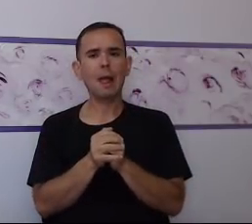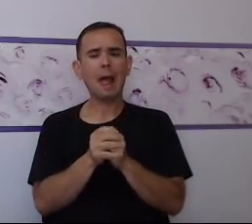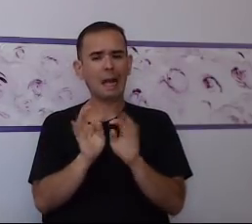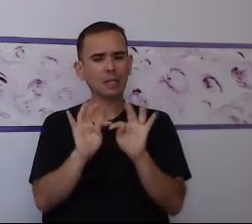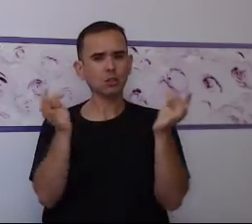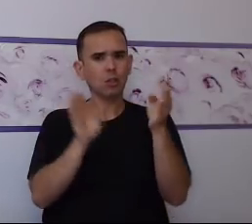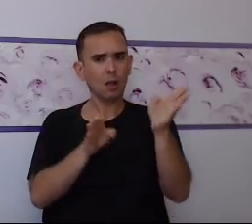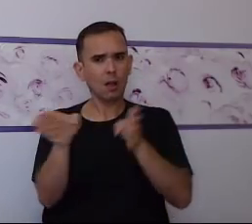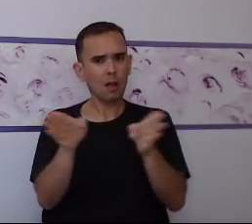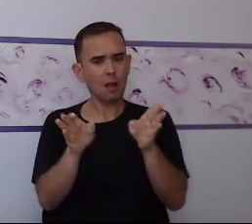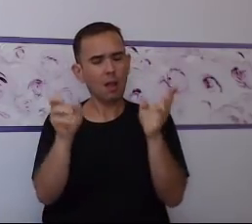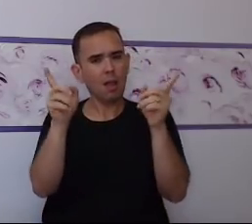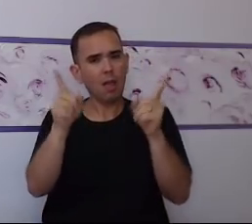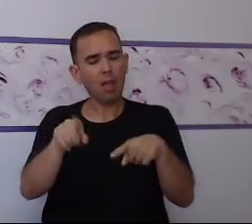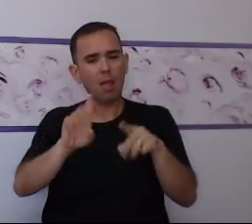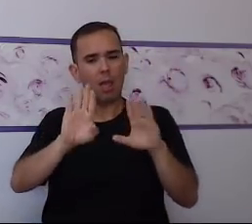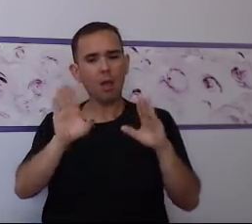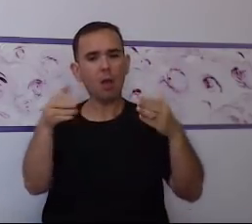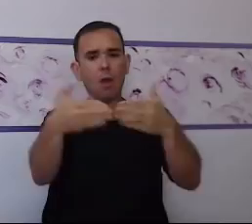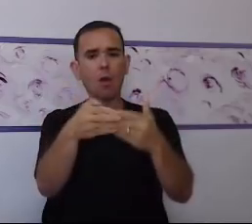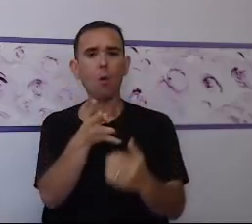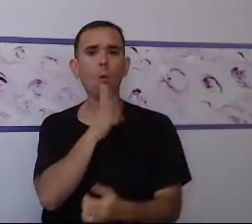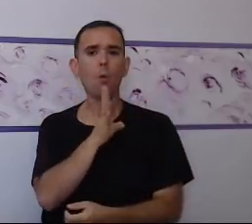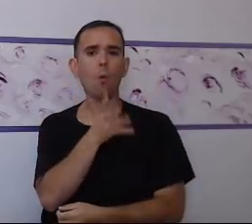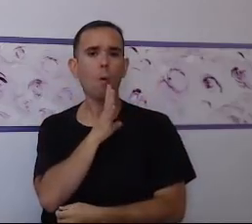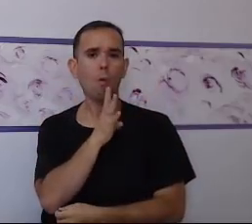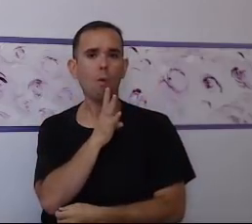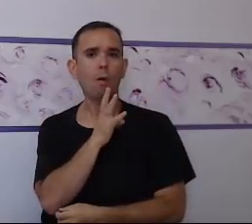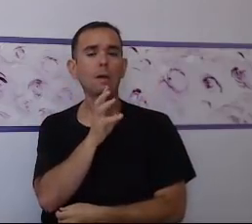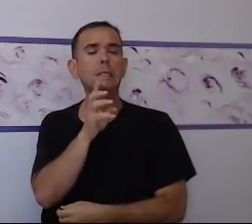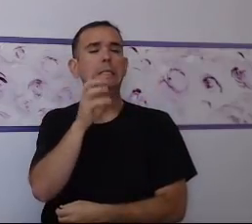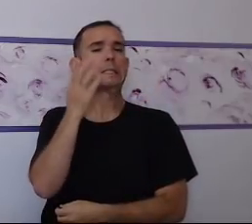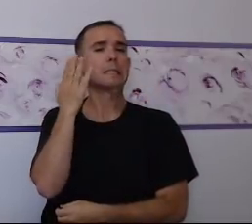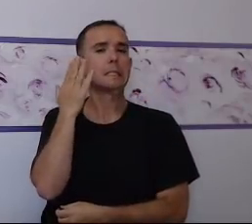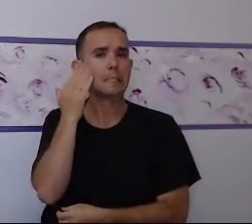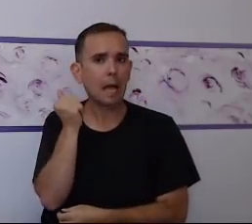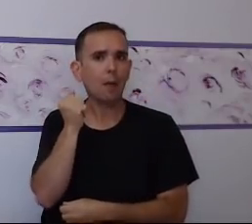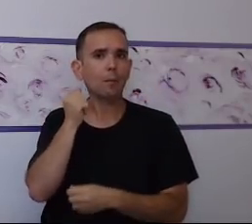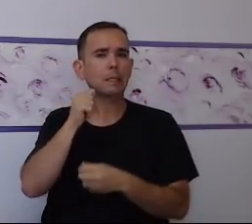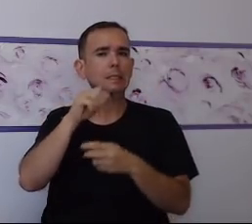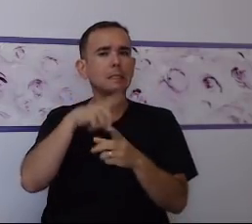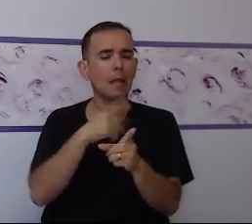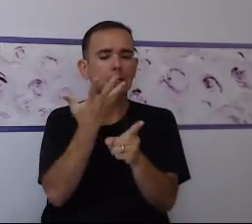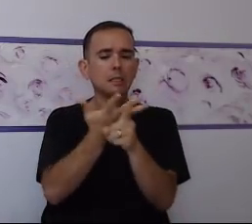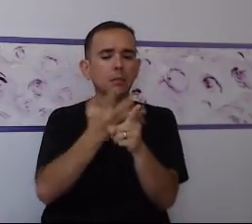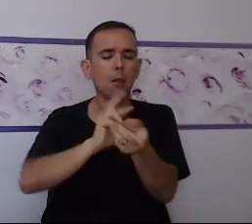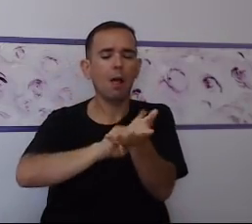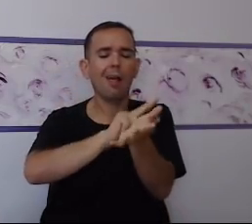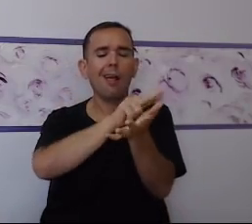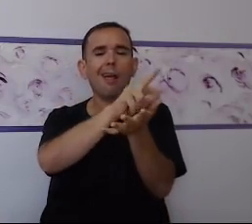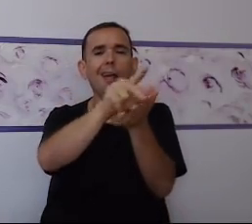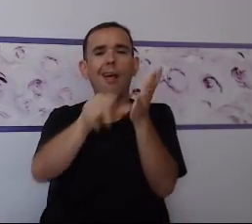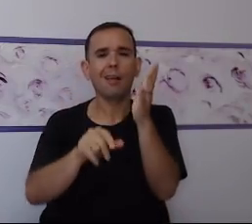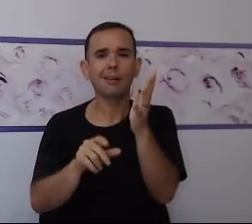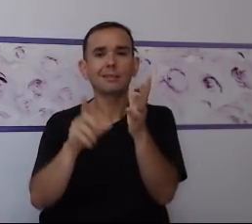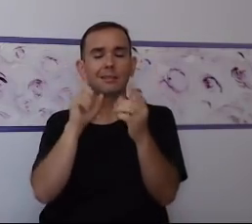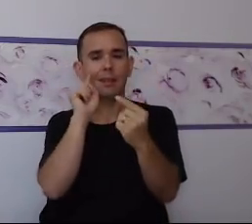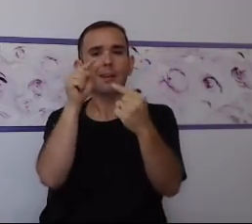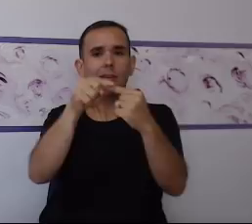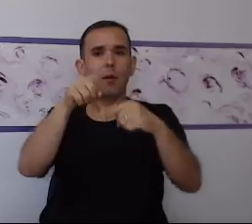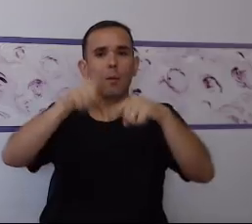é caracterizada como uma área do conhecimento. Ela é de característica interdisciplinar, né? Que engloba